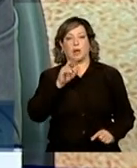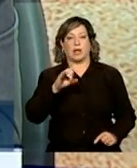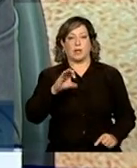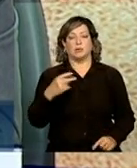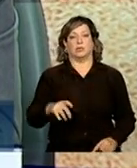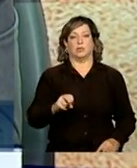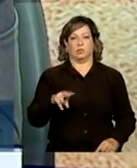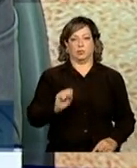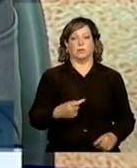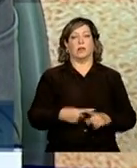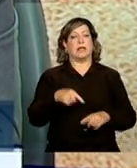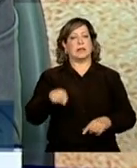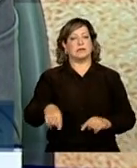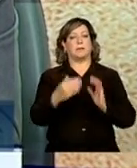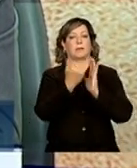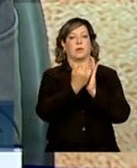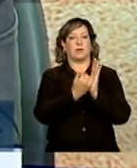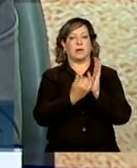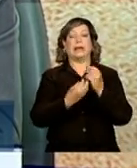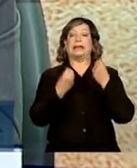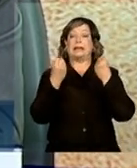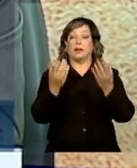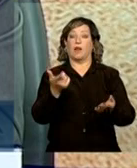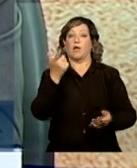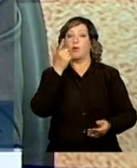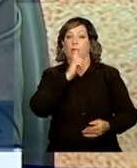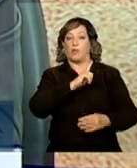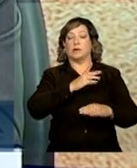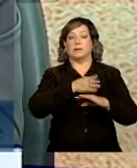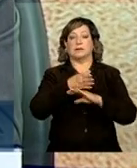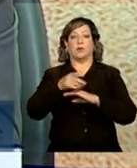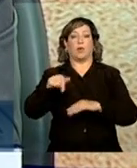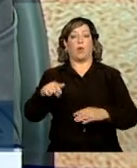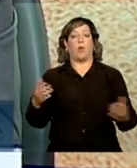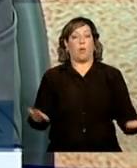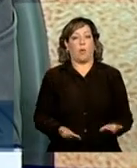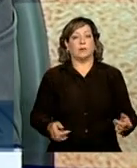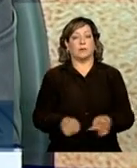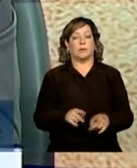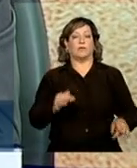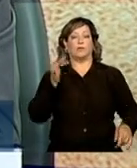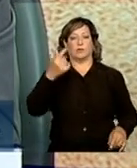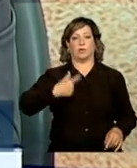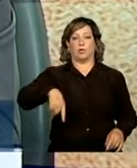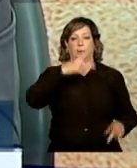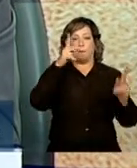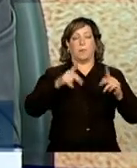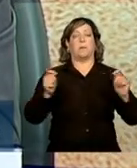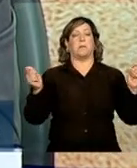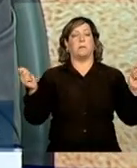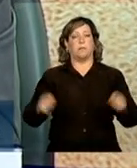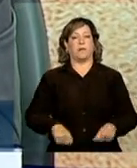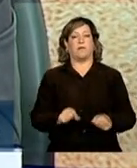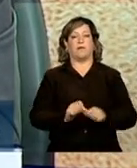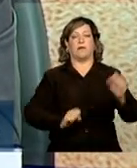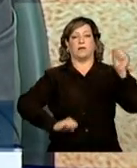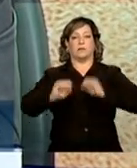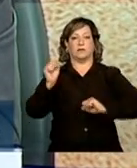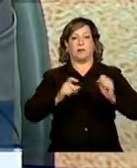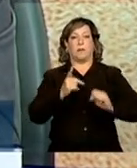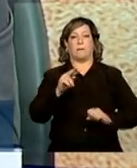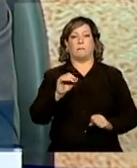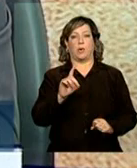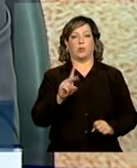programa ele garante o acesso hoje e garante o acesso no futuro de nossa população porque a gente vai ter capacidade produtiva eh e